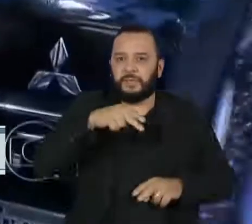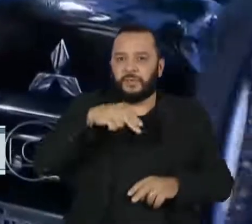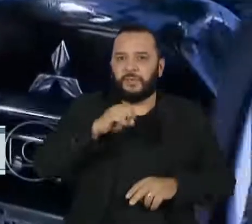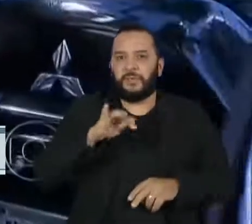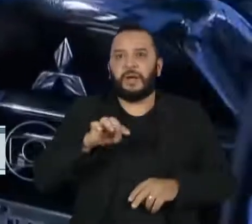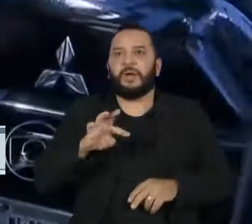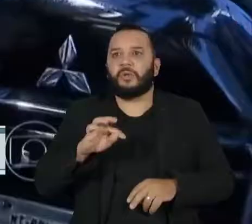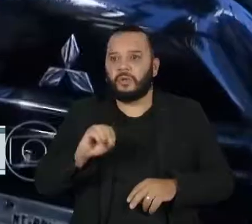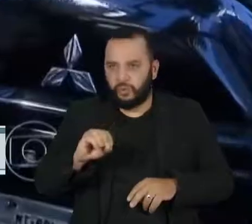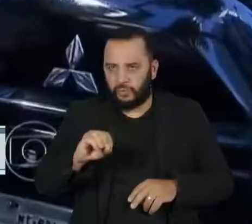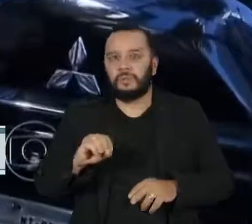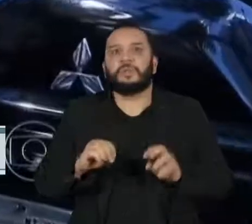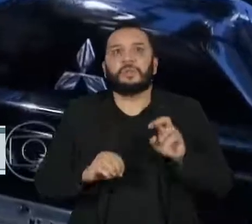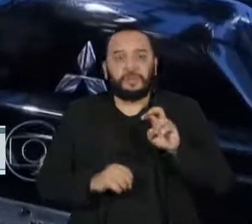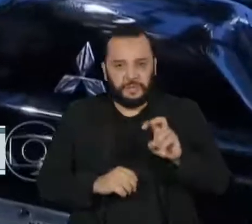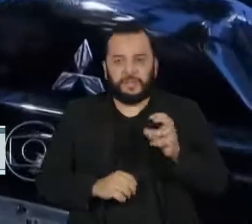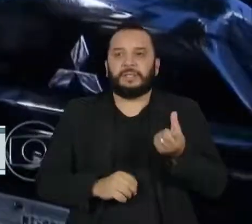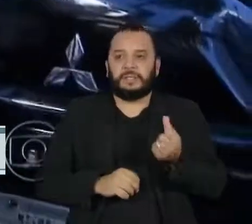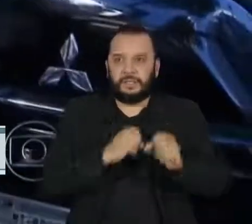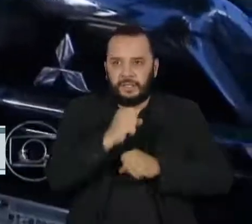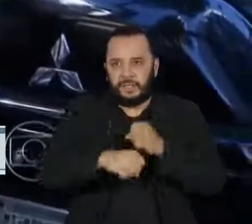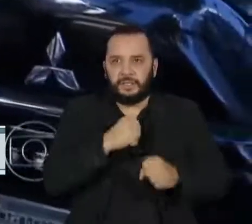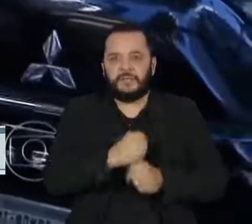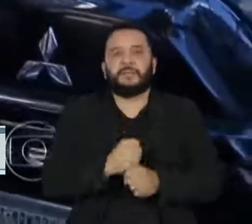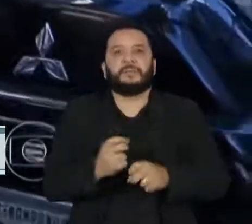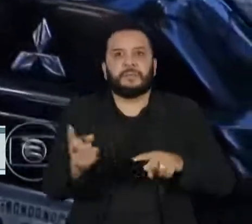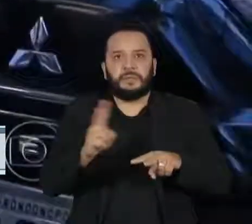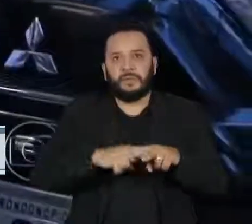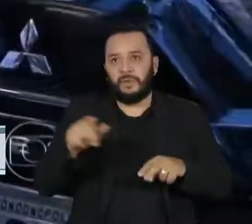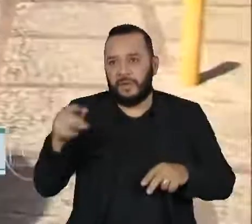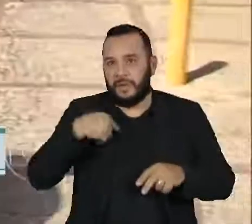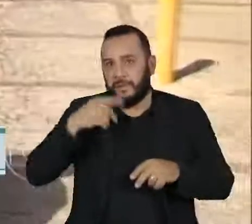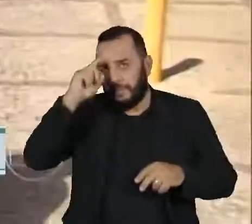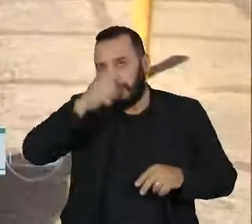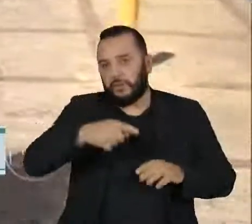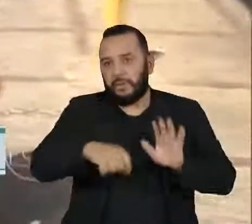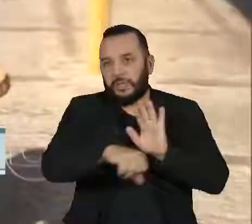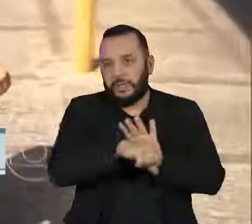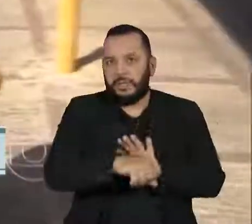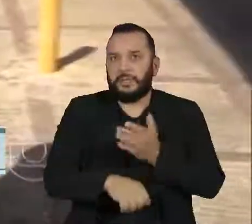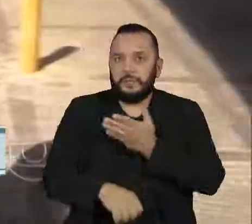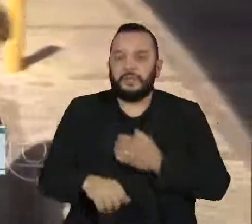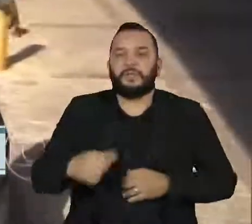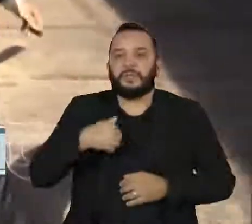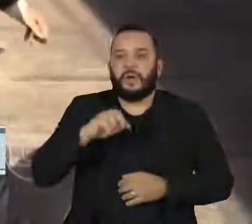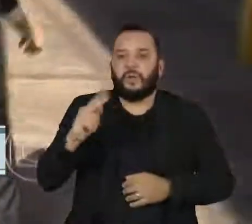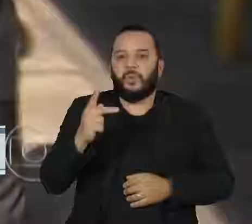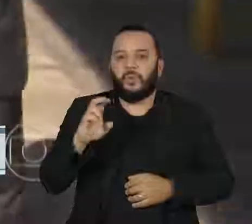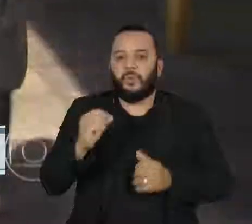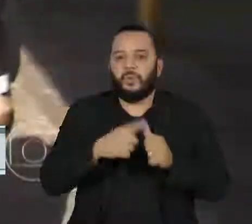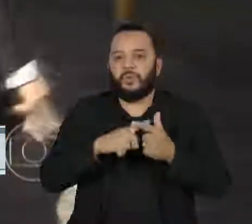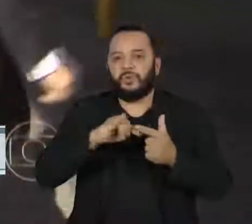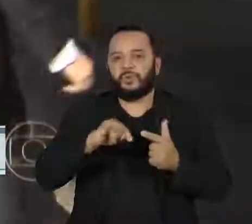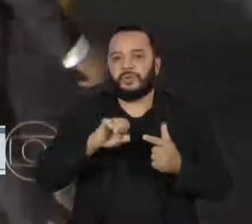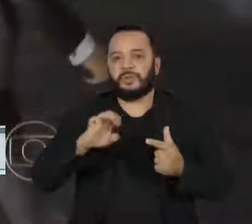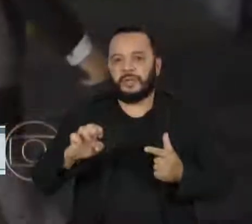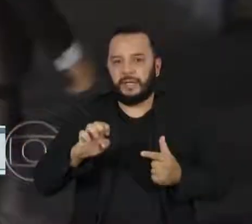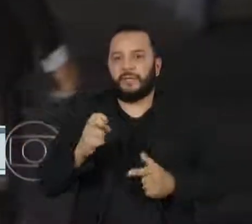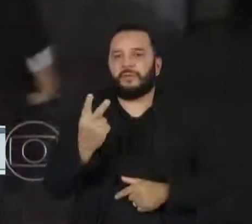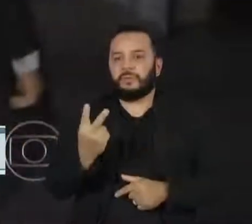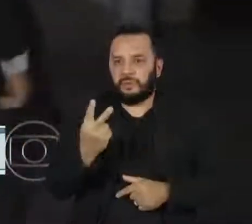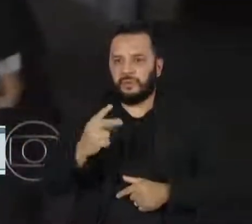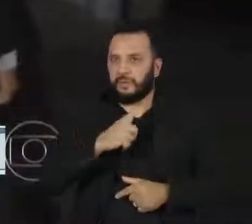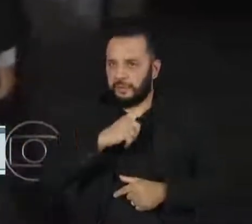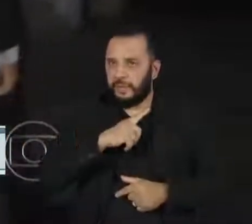condenado a 56 anos de prisão acusado de ser um mandante do crime já o Alves Pimenta e José Alberto de Castro receberam